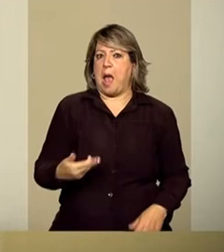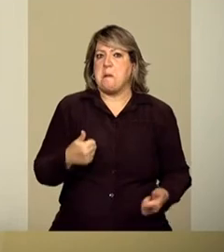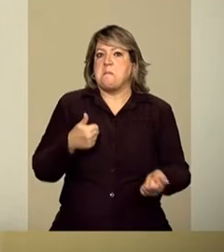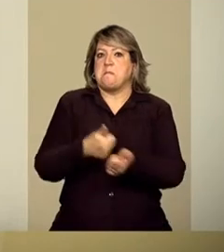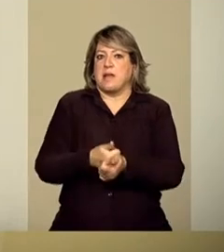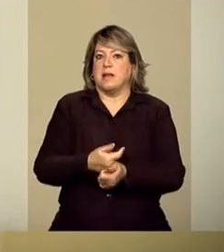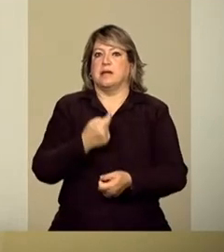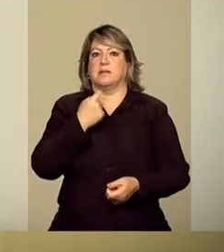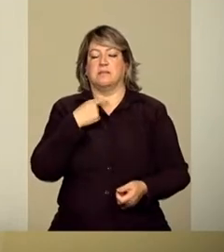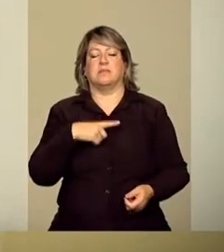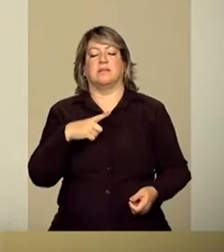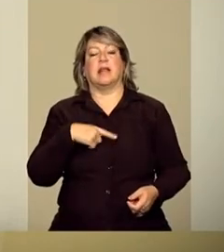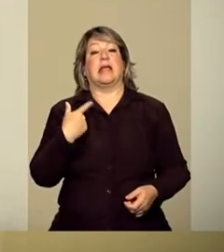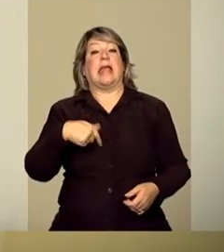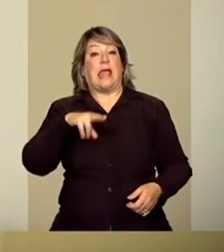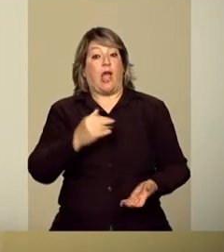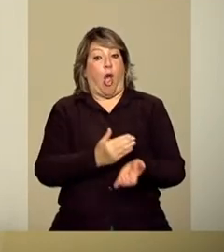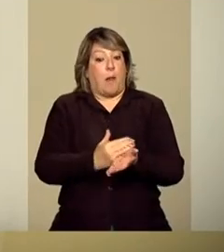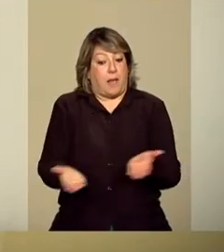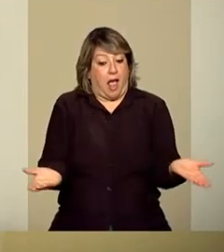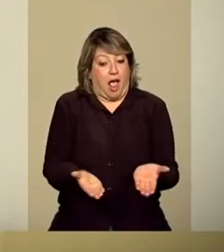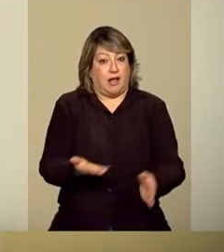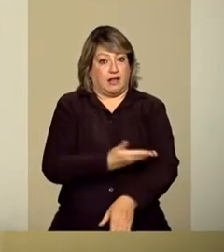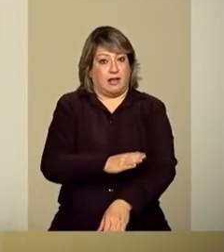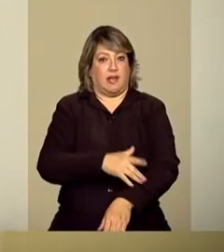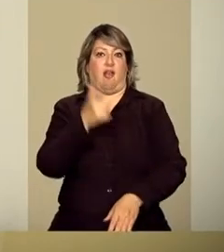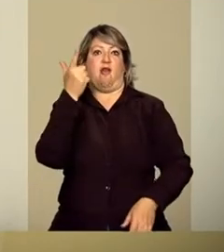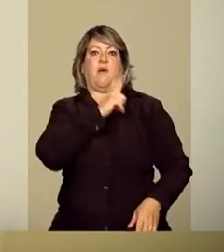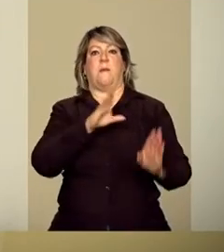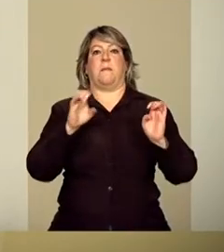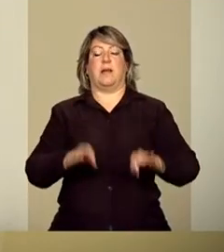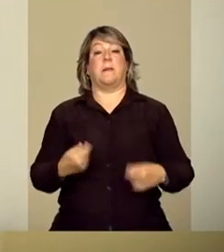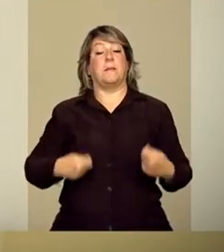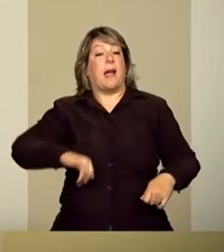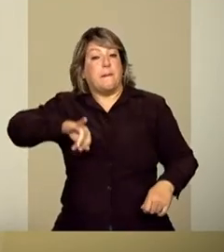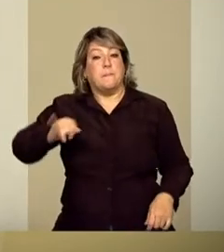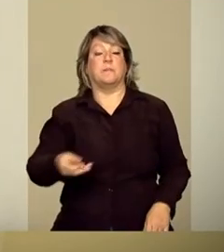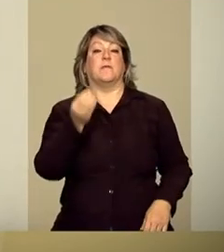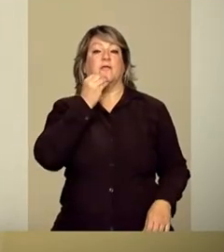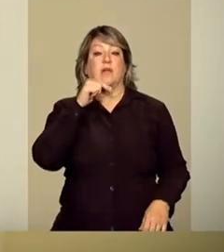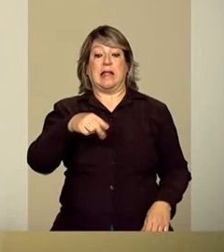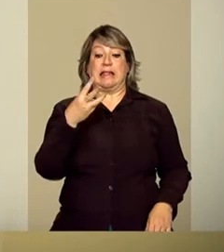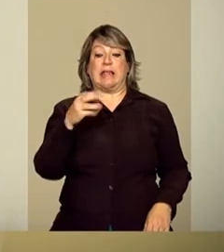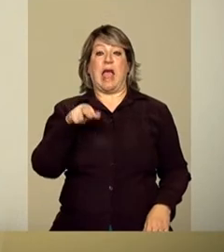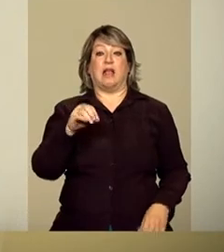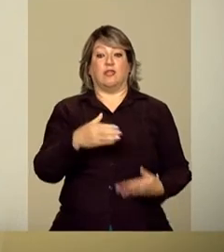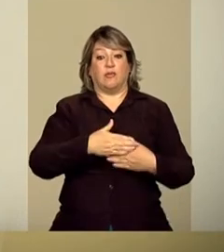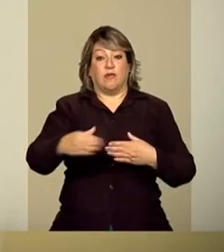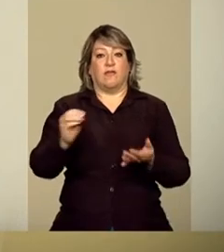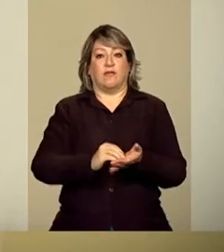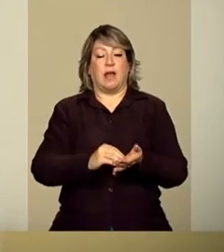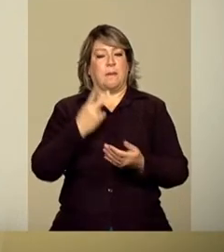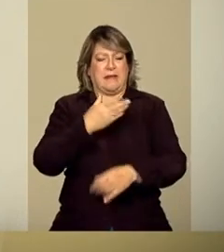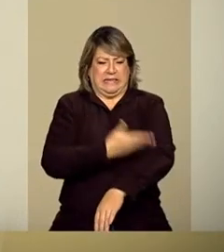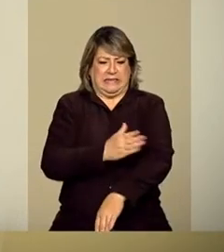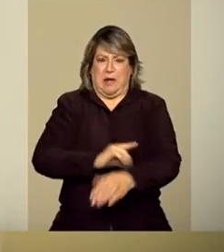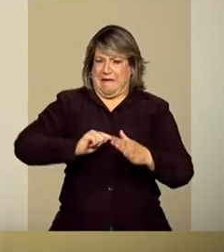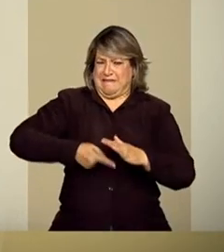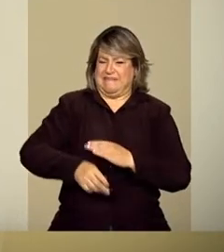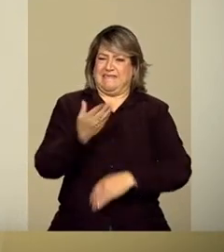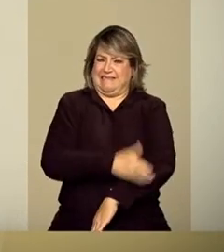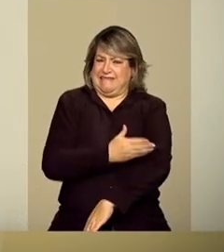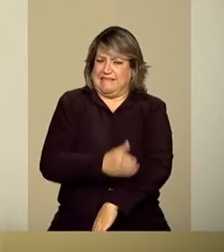quem começa antes sai ganhando. Nós temos que aproveitar esses 3 anos até lá para intensificar a preparação de